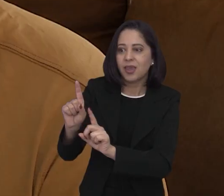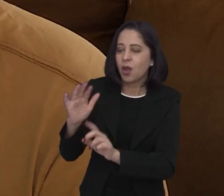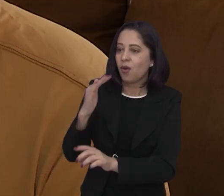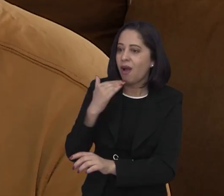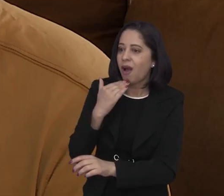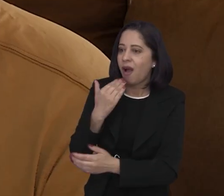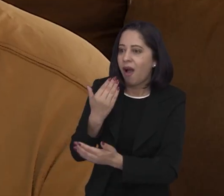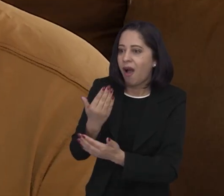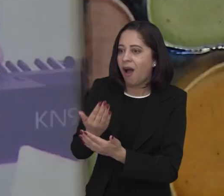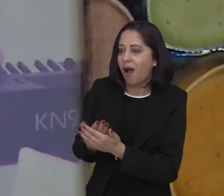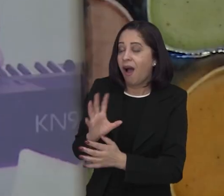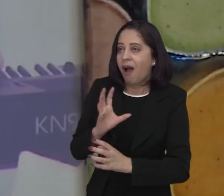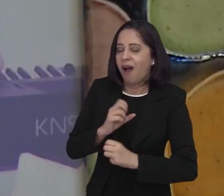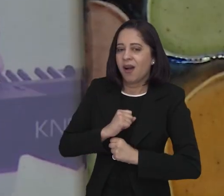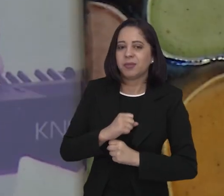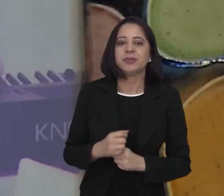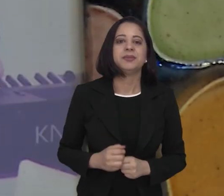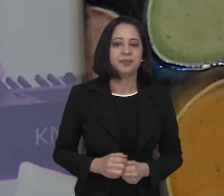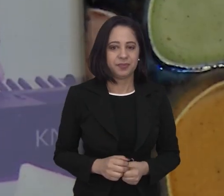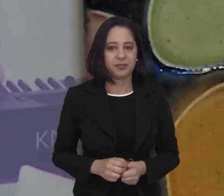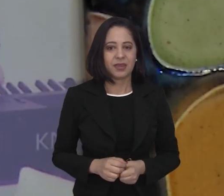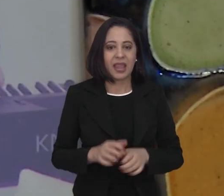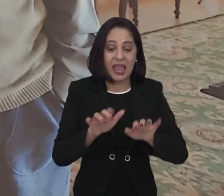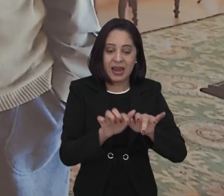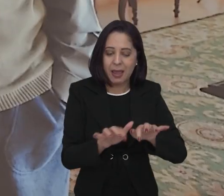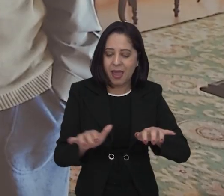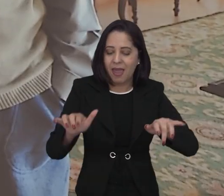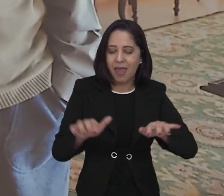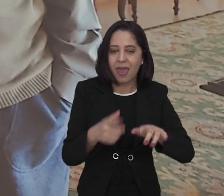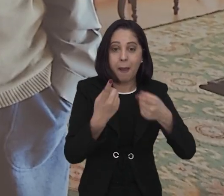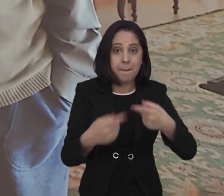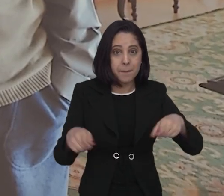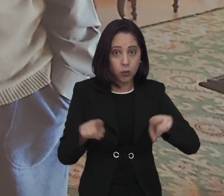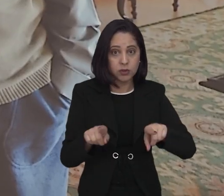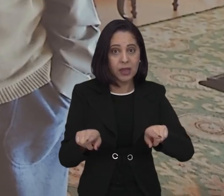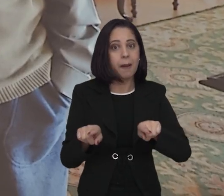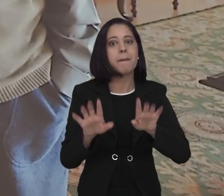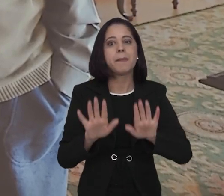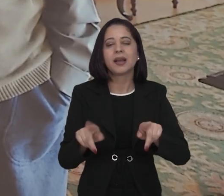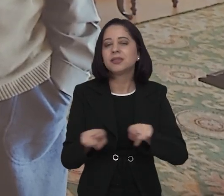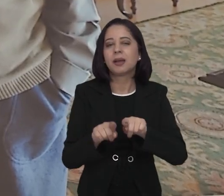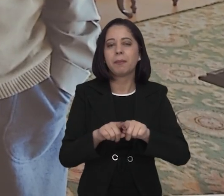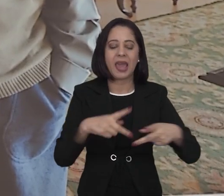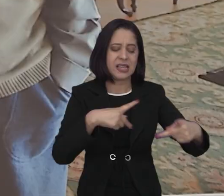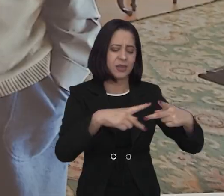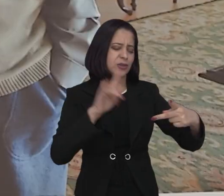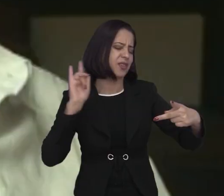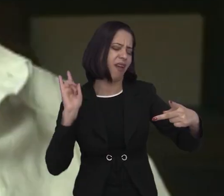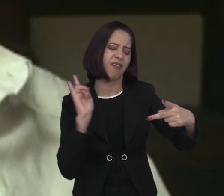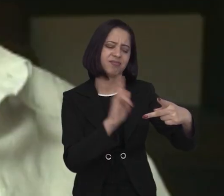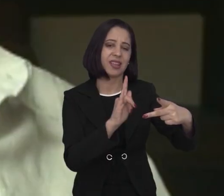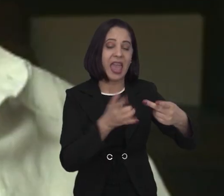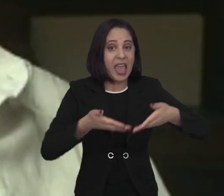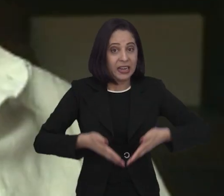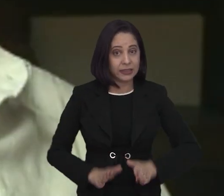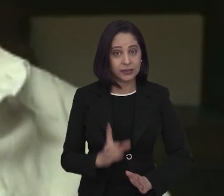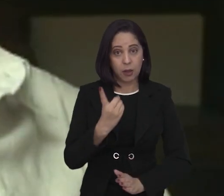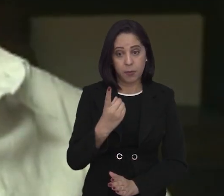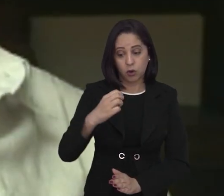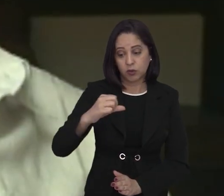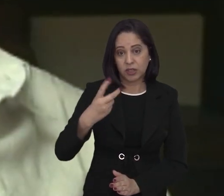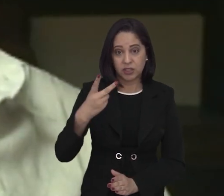aquilo foi me encantando, né? Além da música, Sérgio tinha verdadeira fixação por São José dos Campos. Nascido aqui